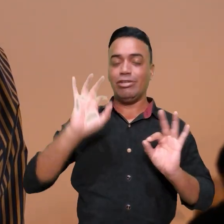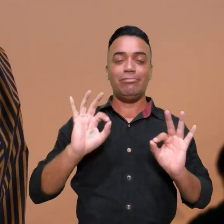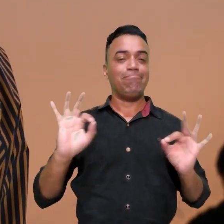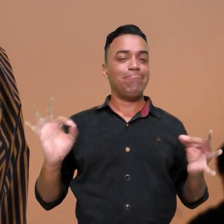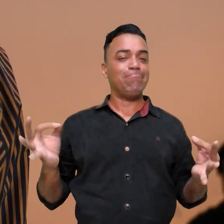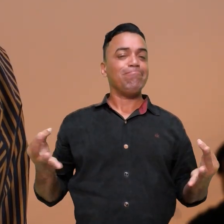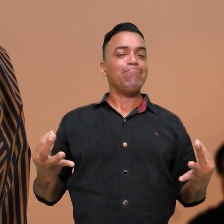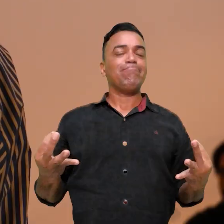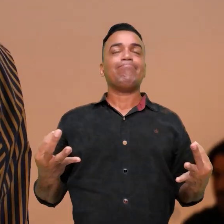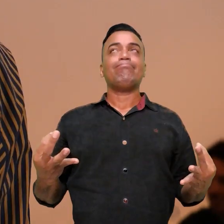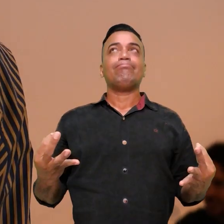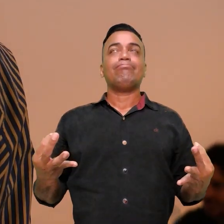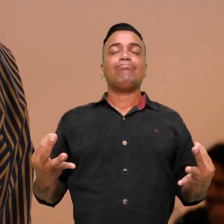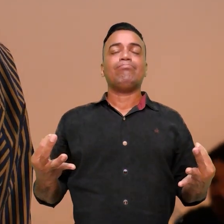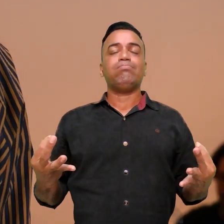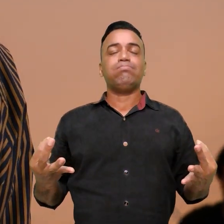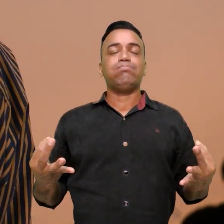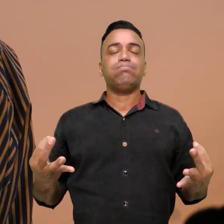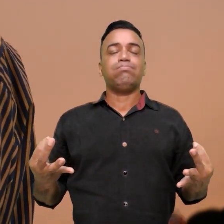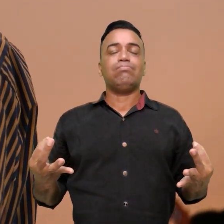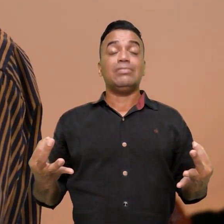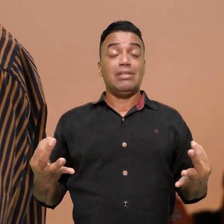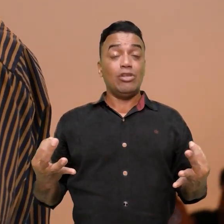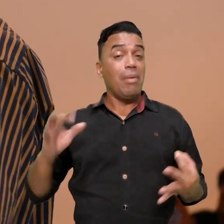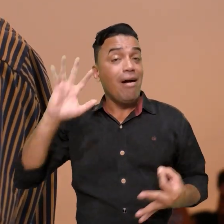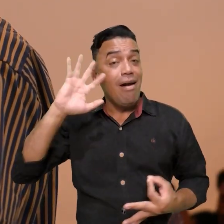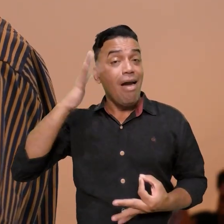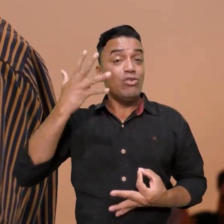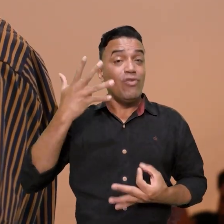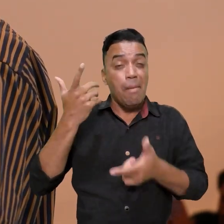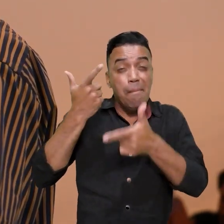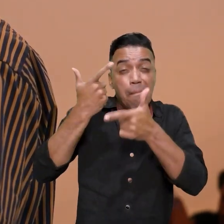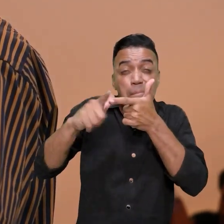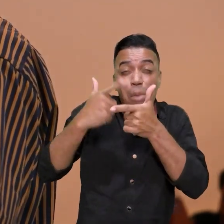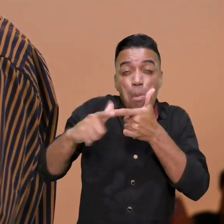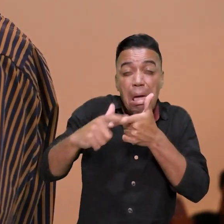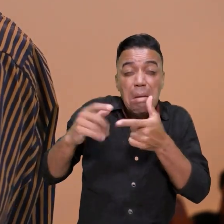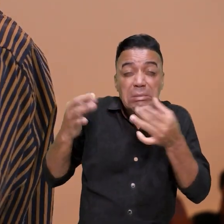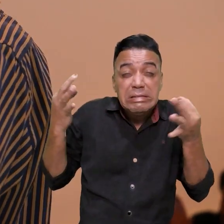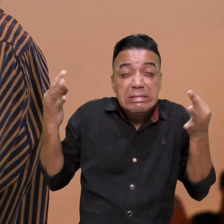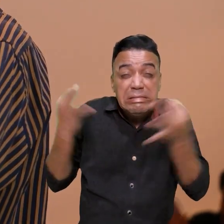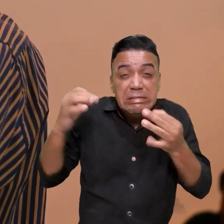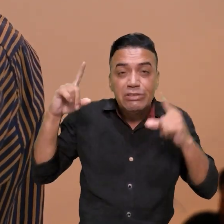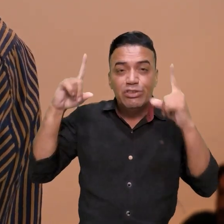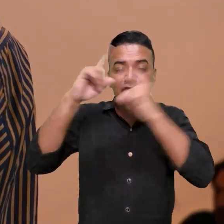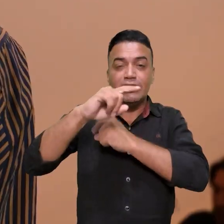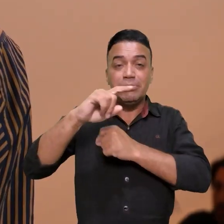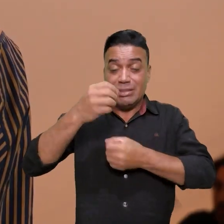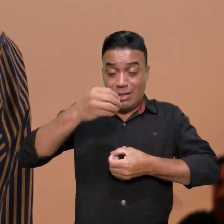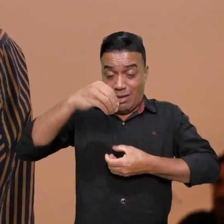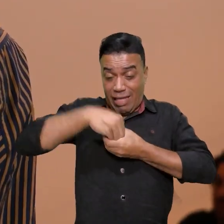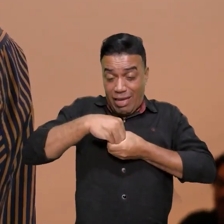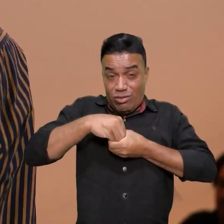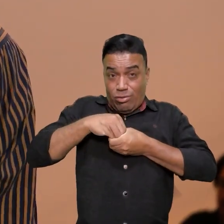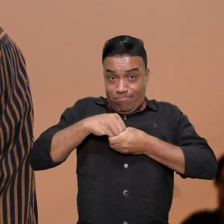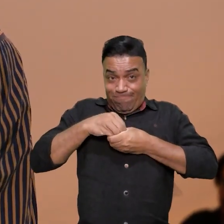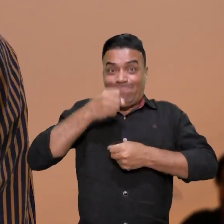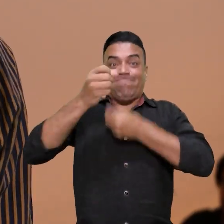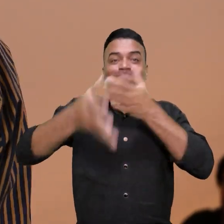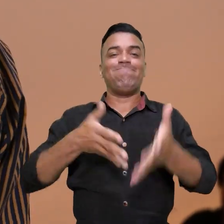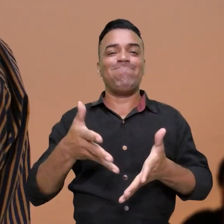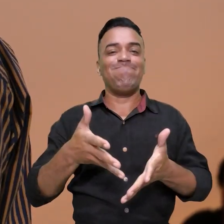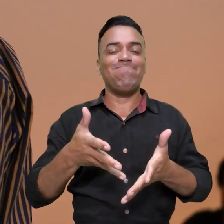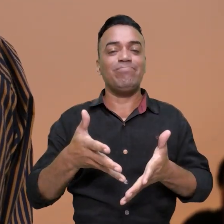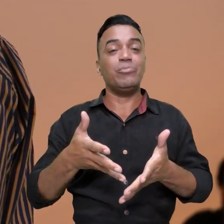problemas complexos, você tem que sair de dentro de você. E é exatamente isso que a